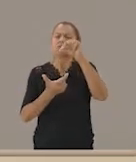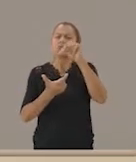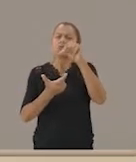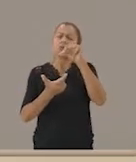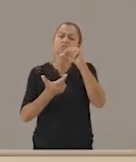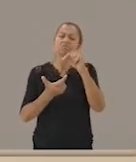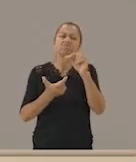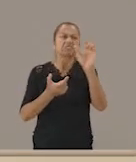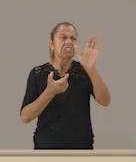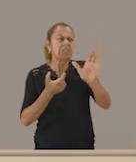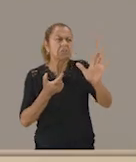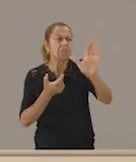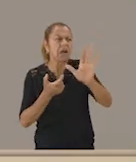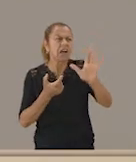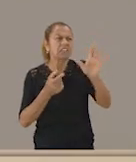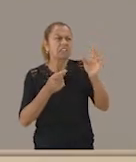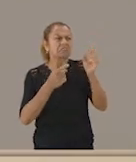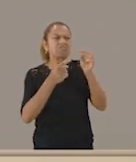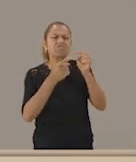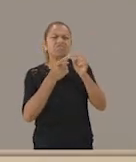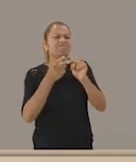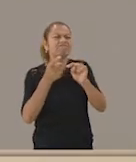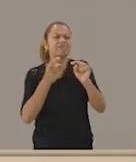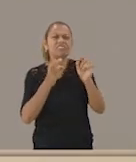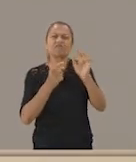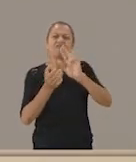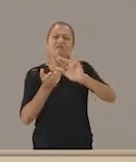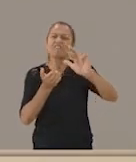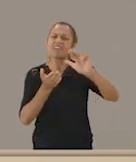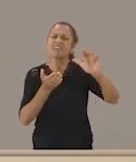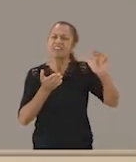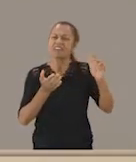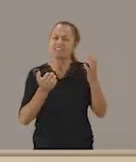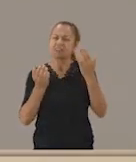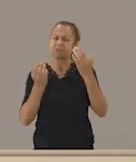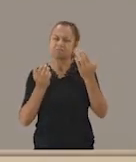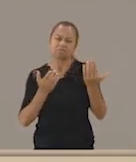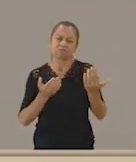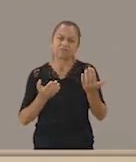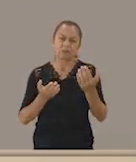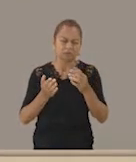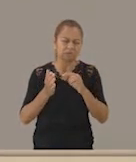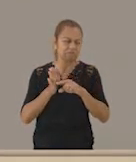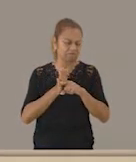e imagens, são totalmente diferentes. Vamos analisá-las?